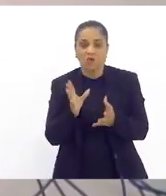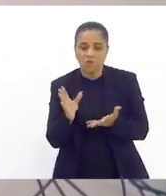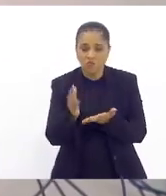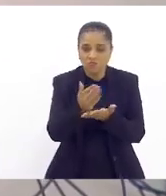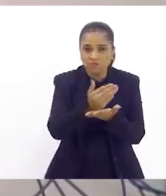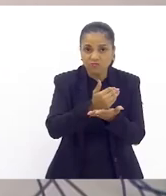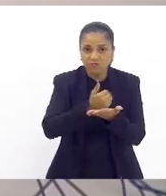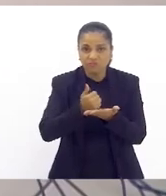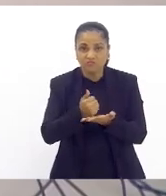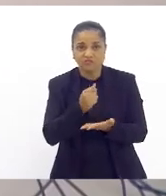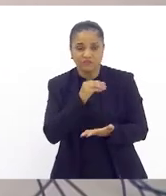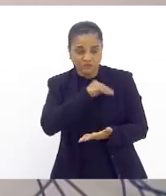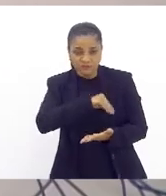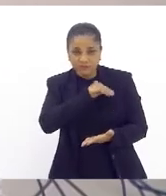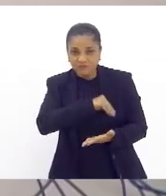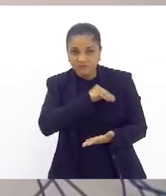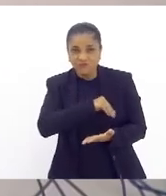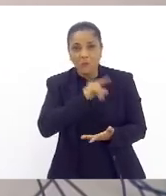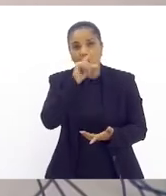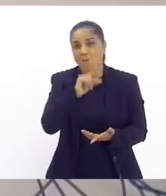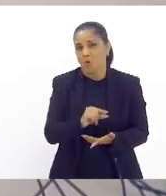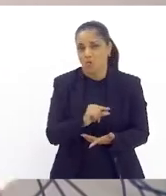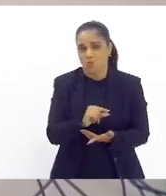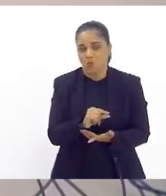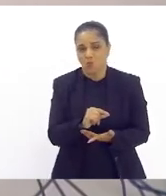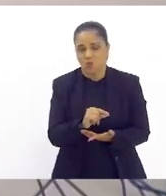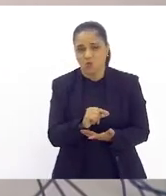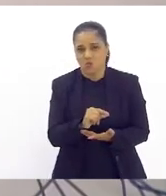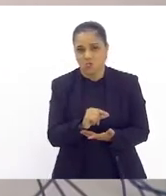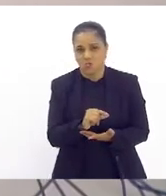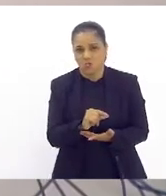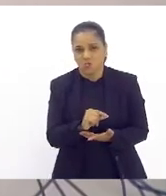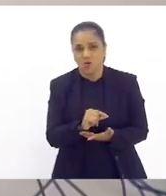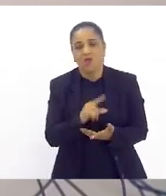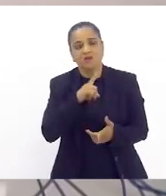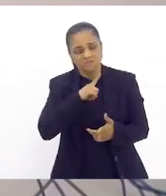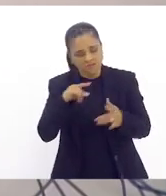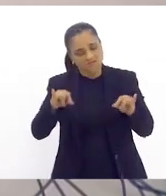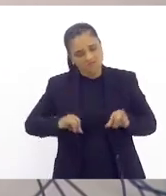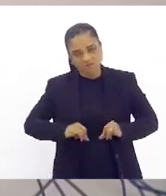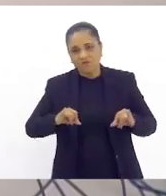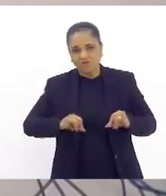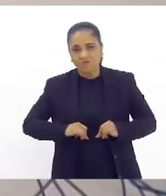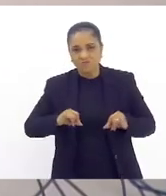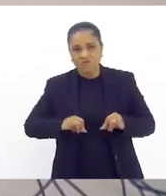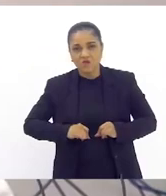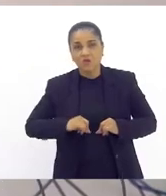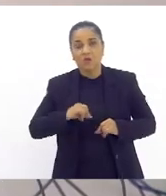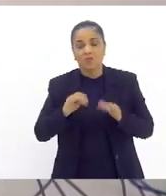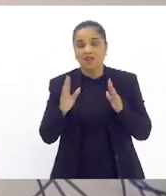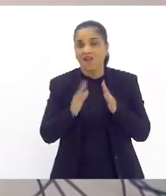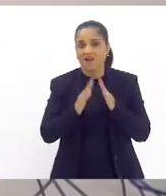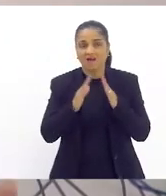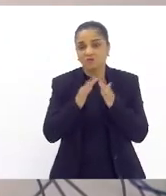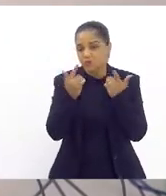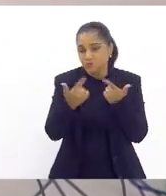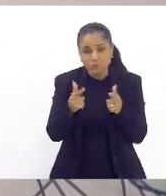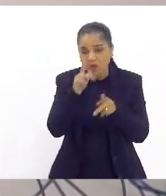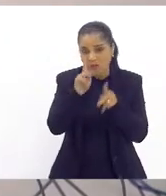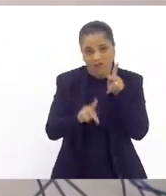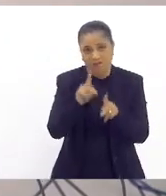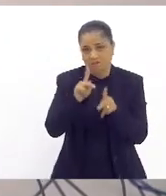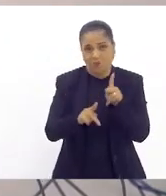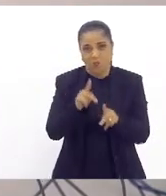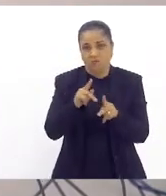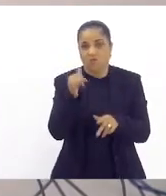e que são aquelas que mais sofrem com o descaso do fornecimento de energia para essas duas empresas que há muitos anos